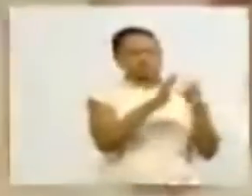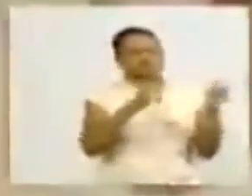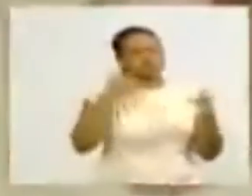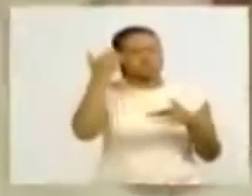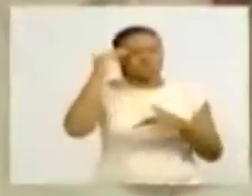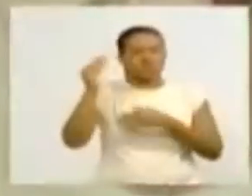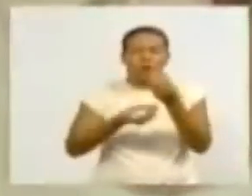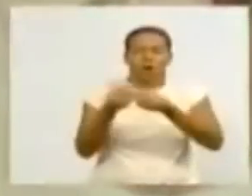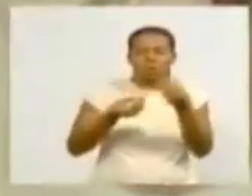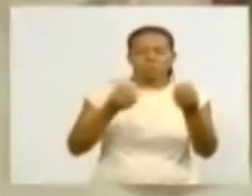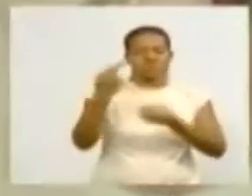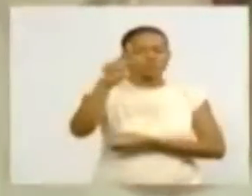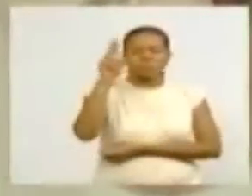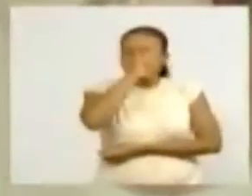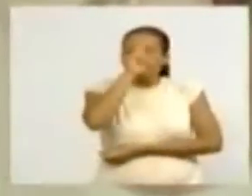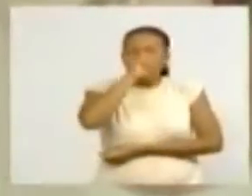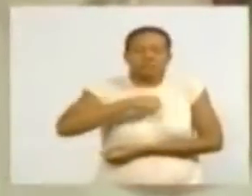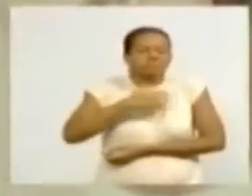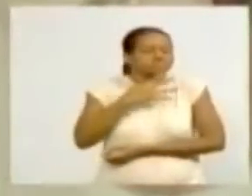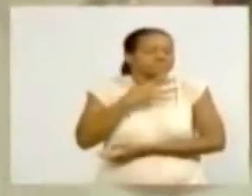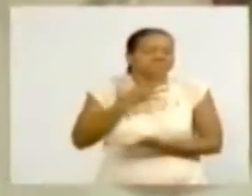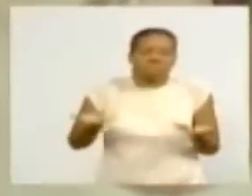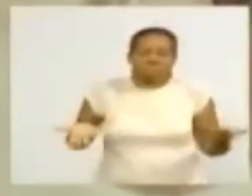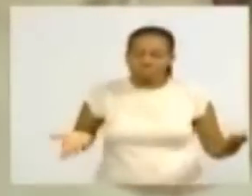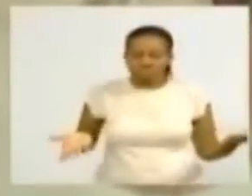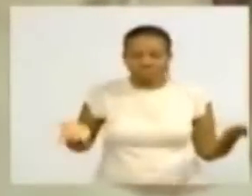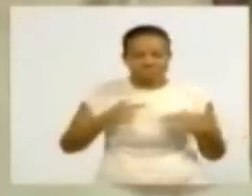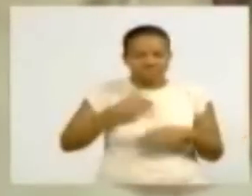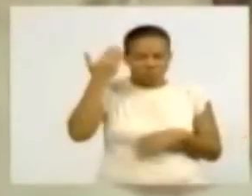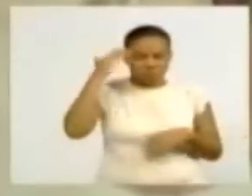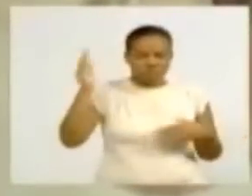E eu nem sei o que essa imagem significa para você.